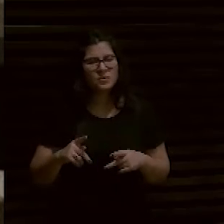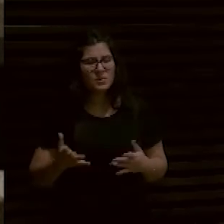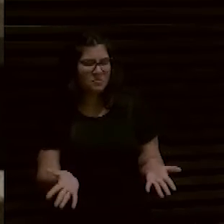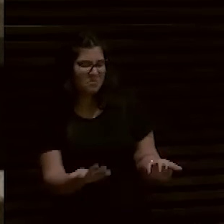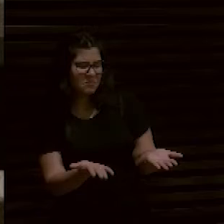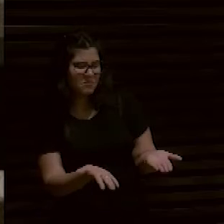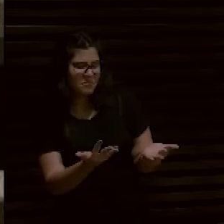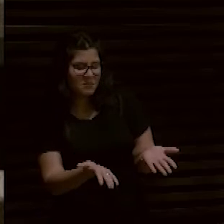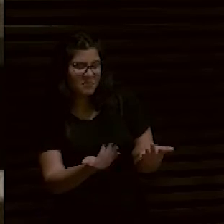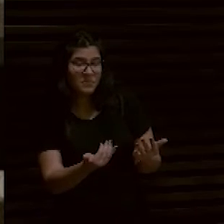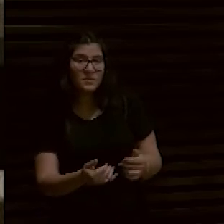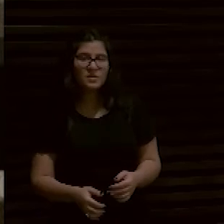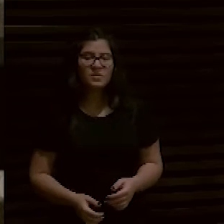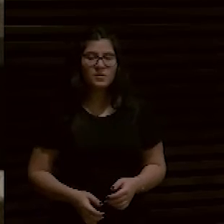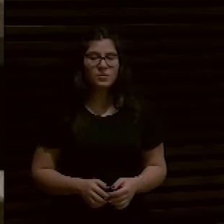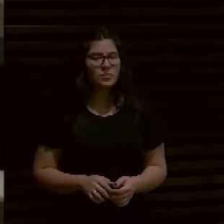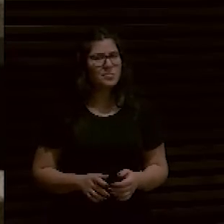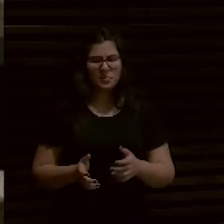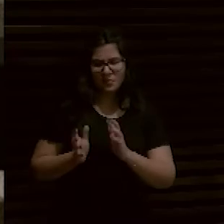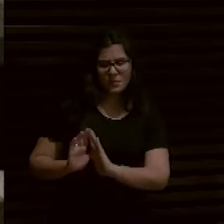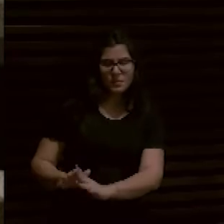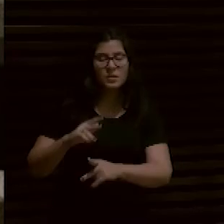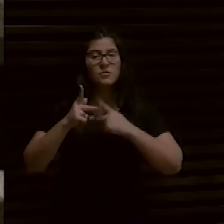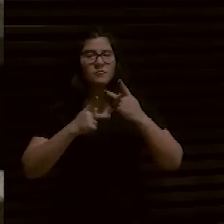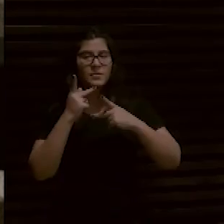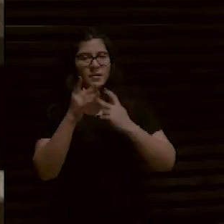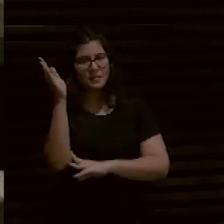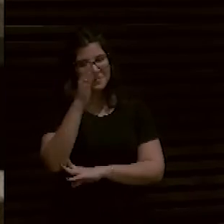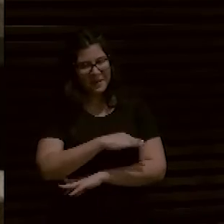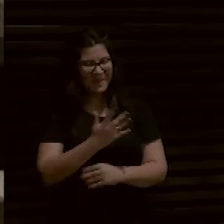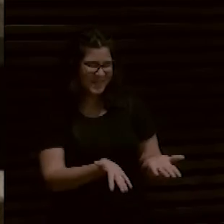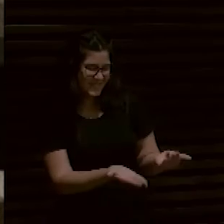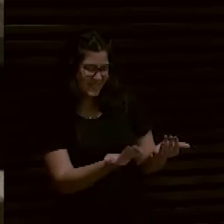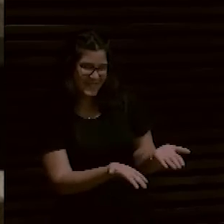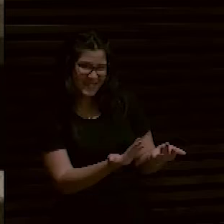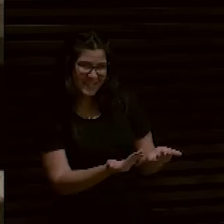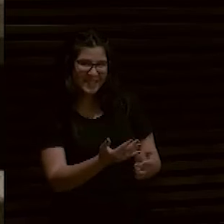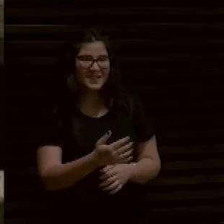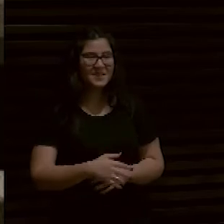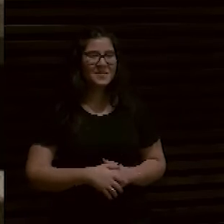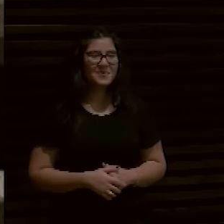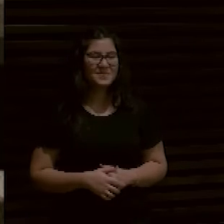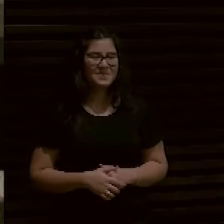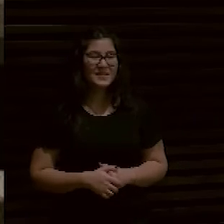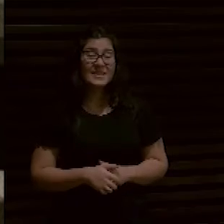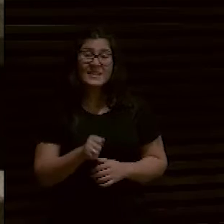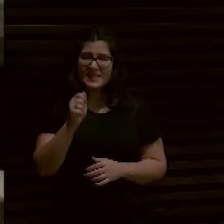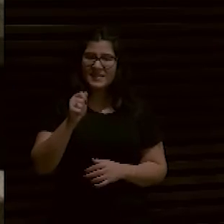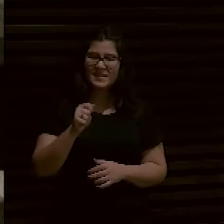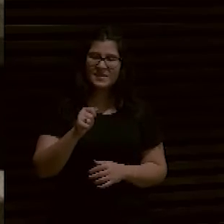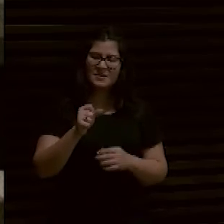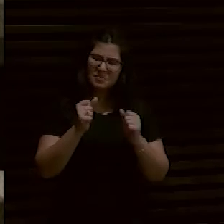falar aqui mal a respeito dos coaches, que em si pode ser